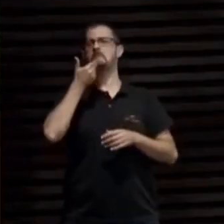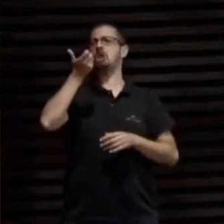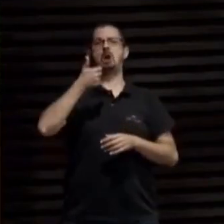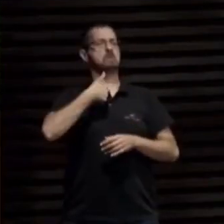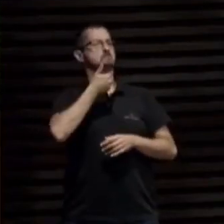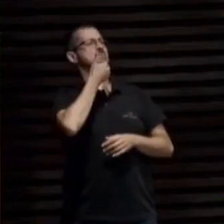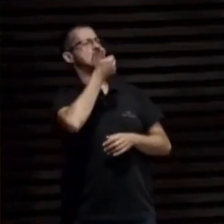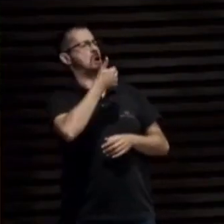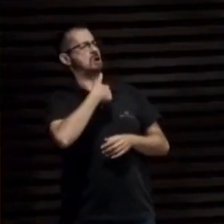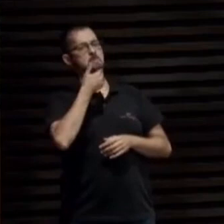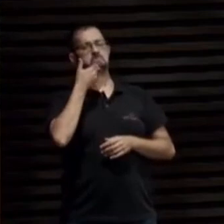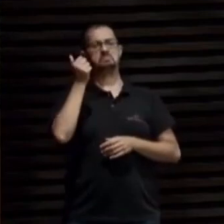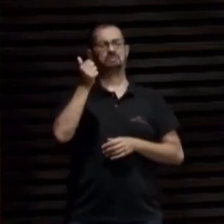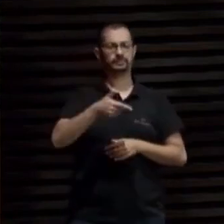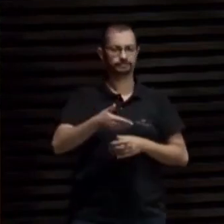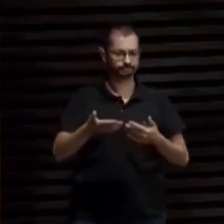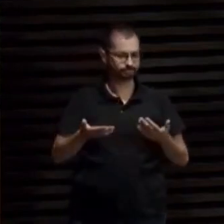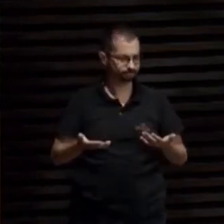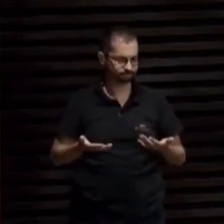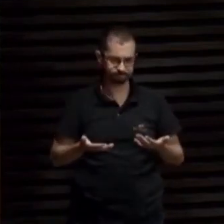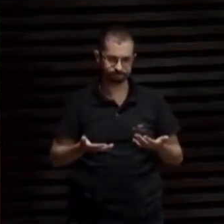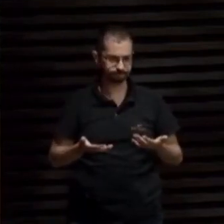melhores, mas